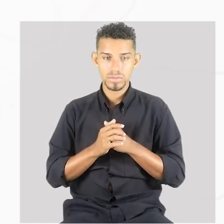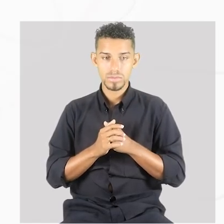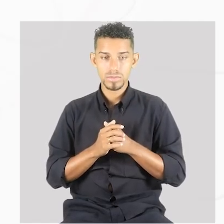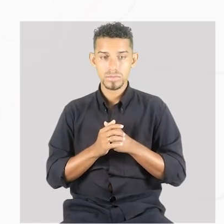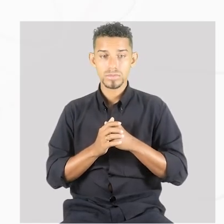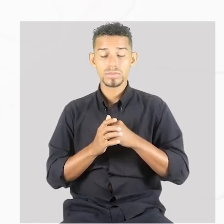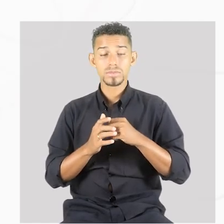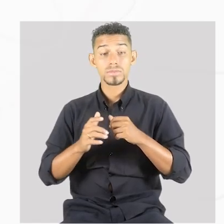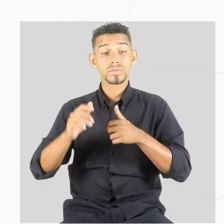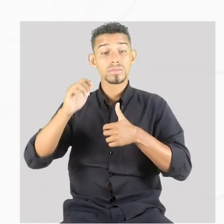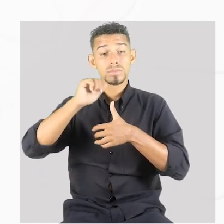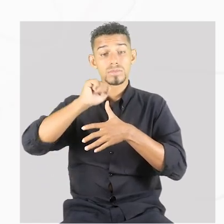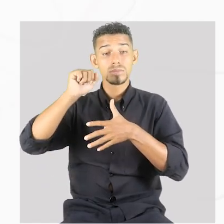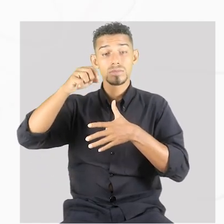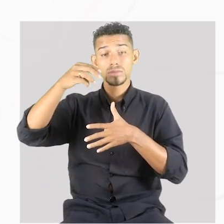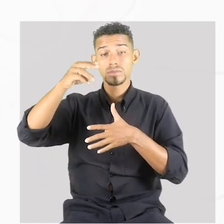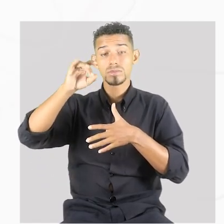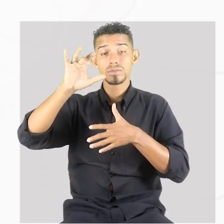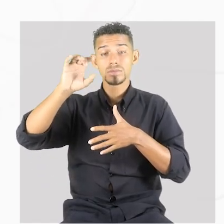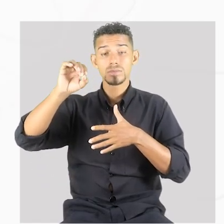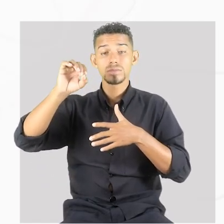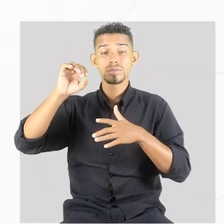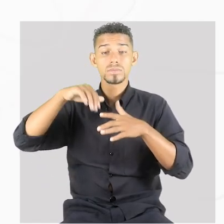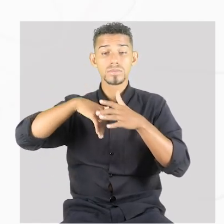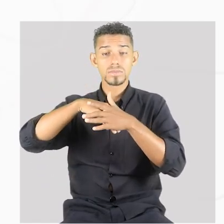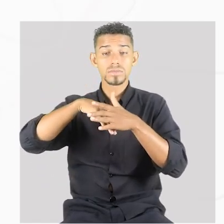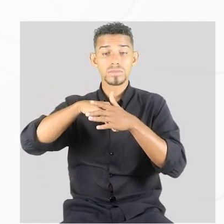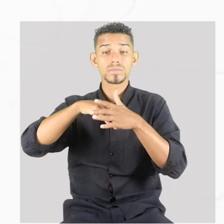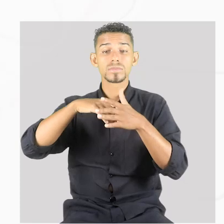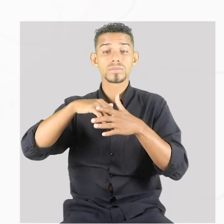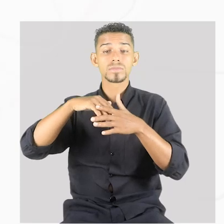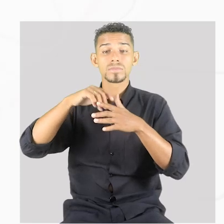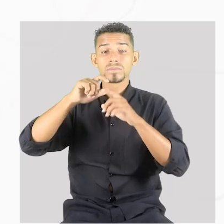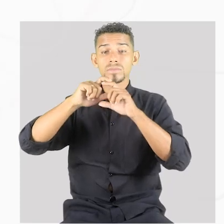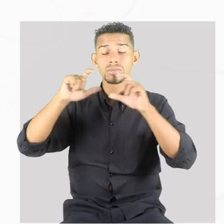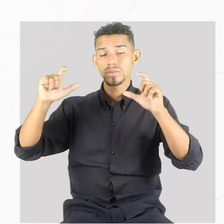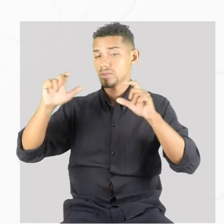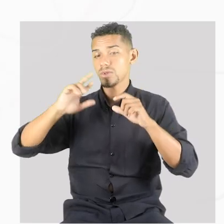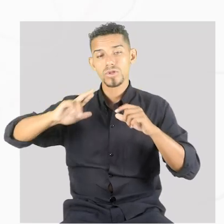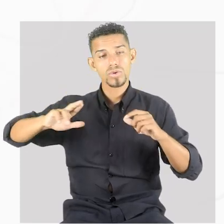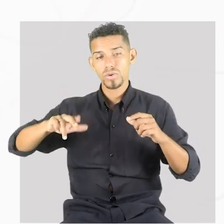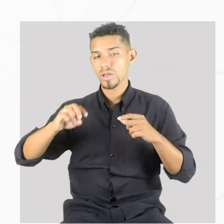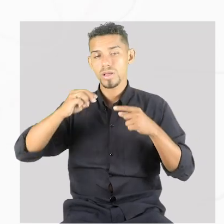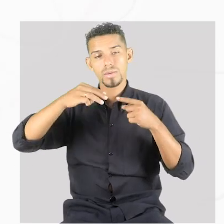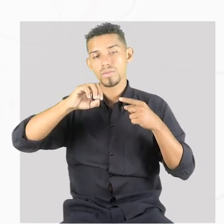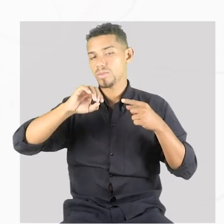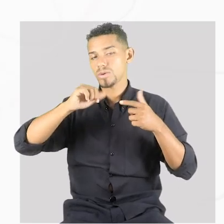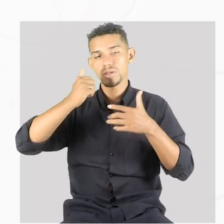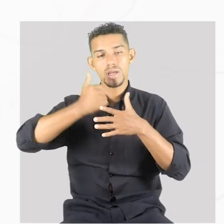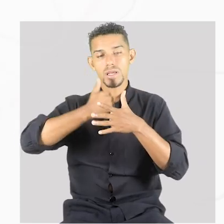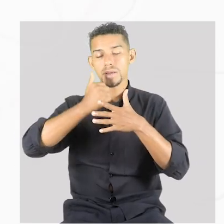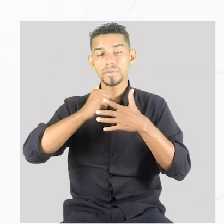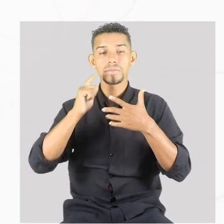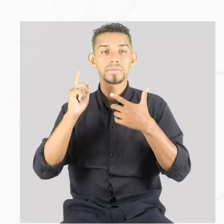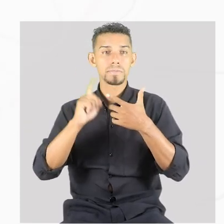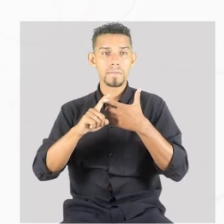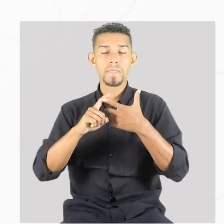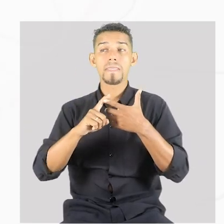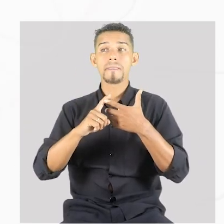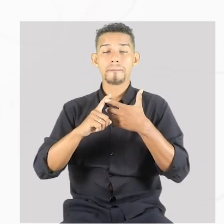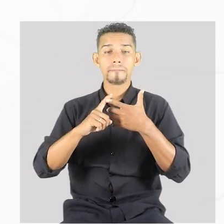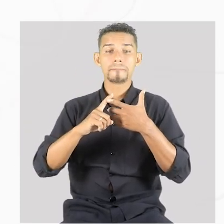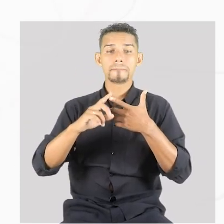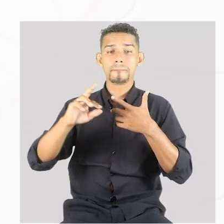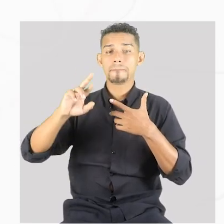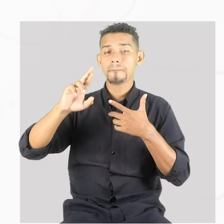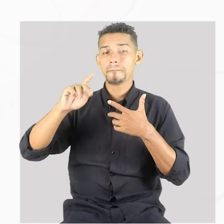A, Monera Futebol Clube, João Rhizóbio. A gente já sabe que não é do Reino Monera, né? Letra B,